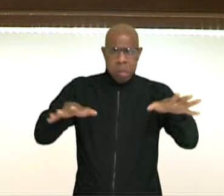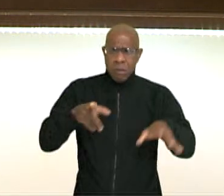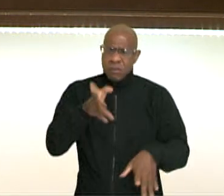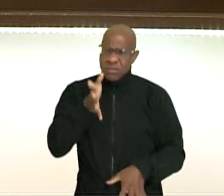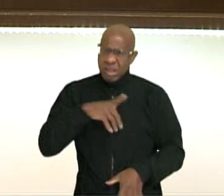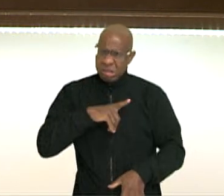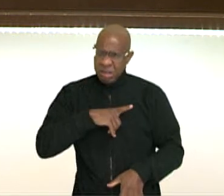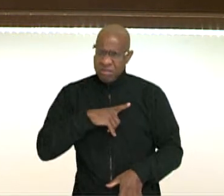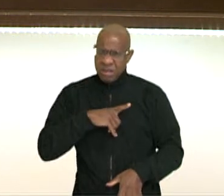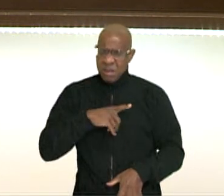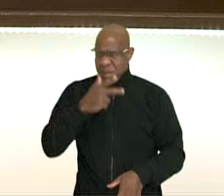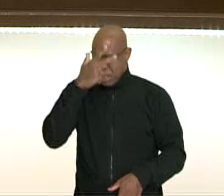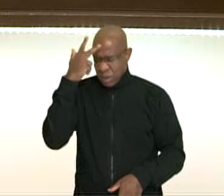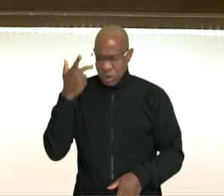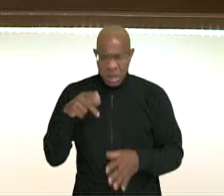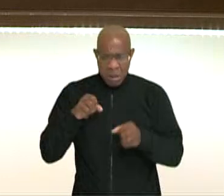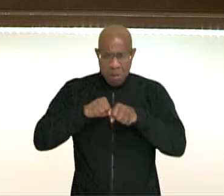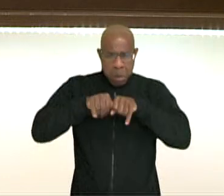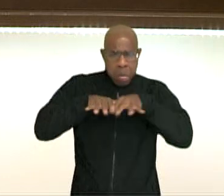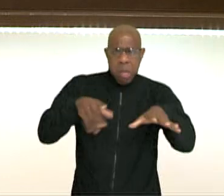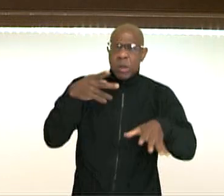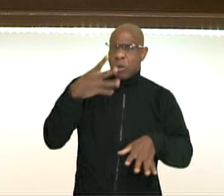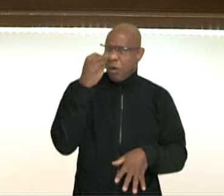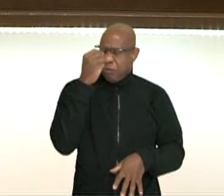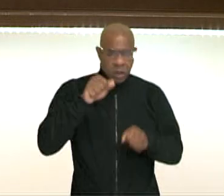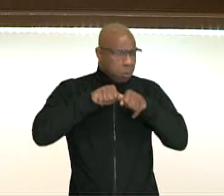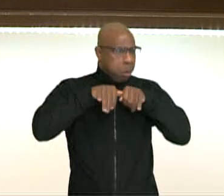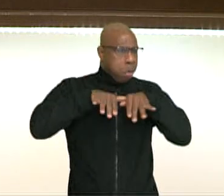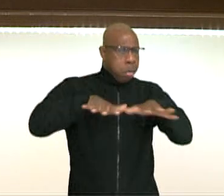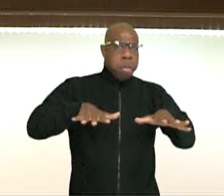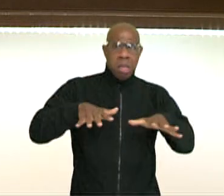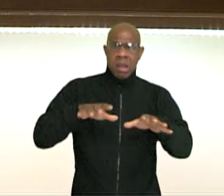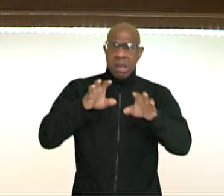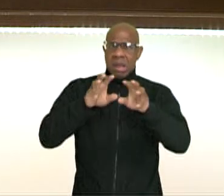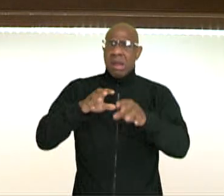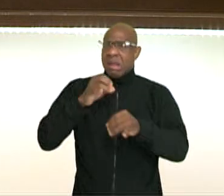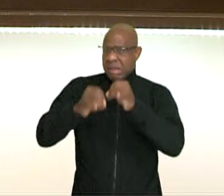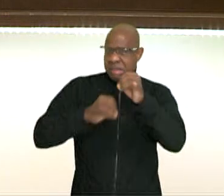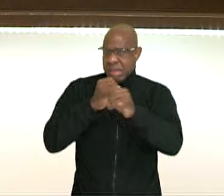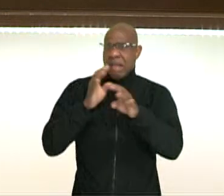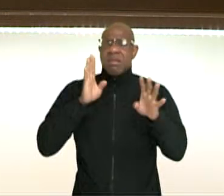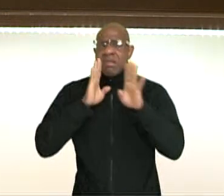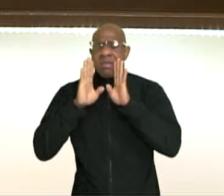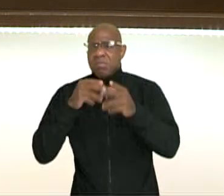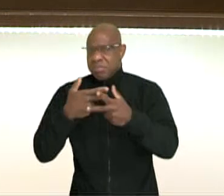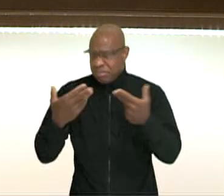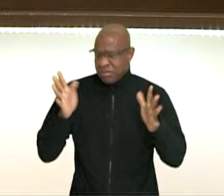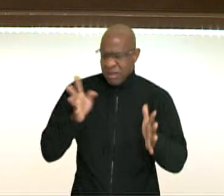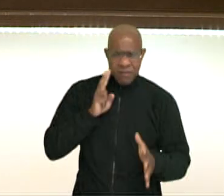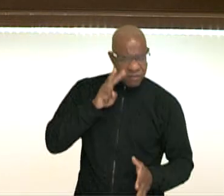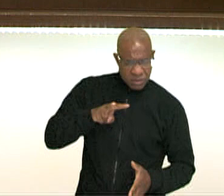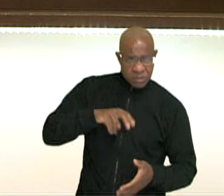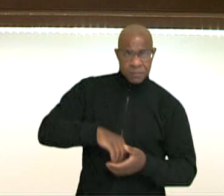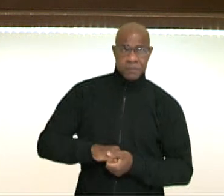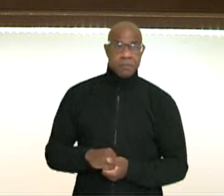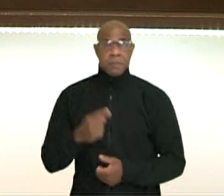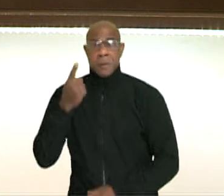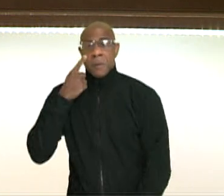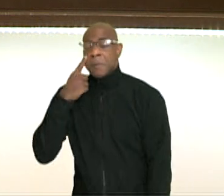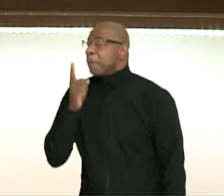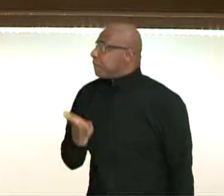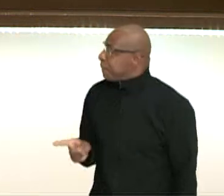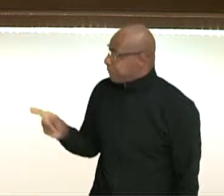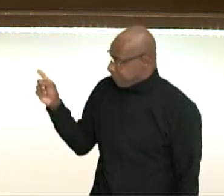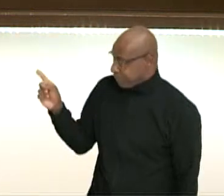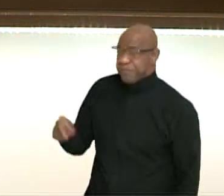foi? Vamos ler um texto publicado na revista Capitolina, feito por Fernanda Caliani.